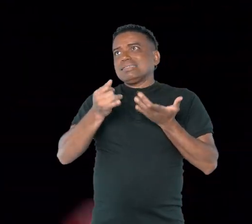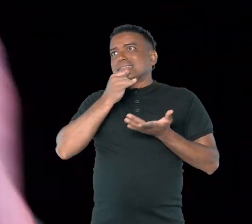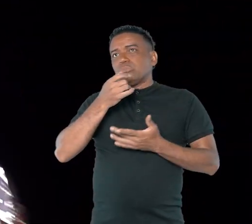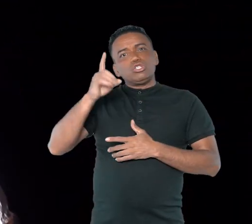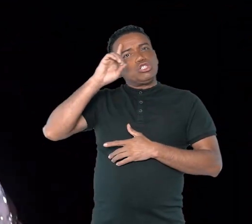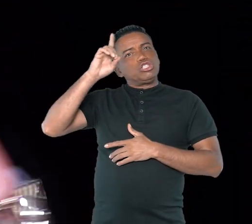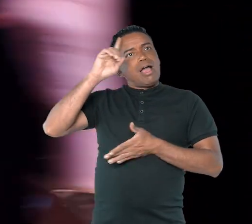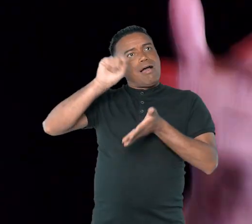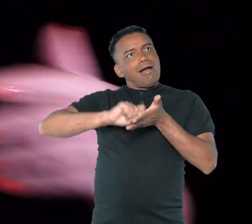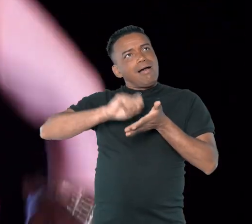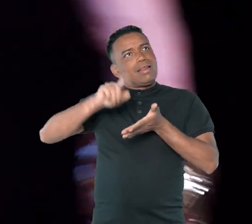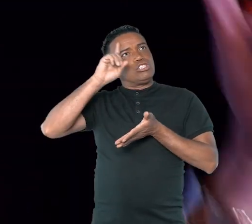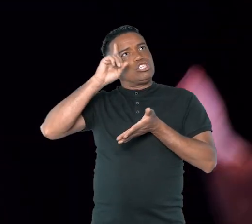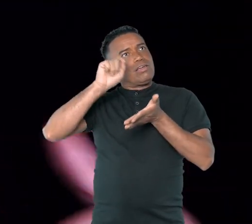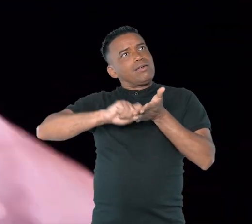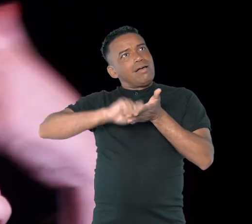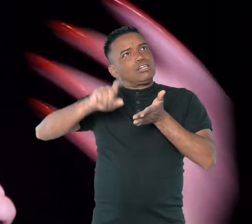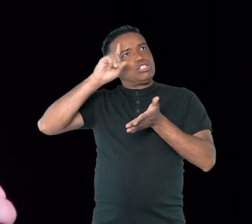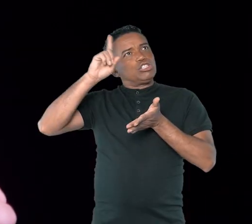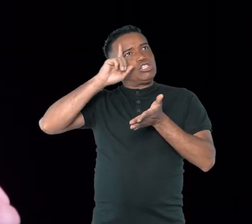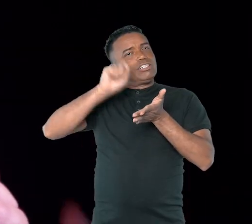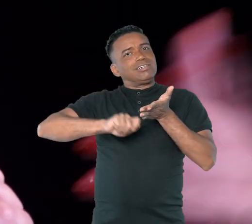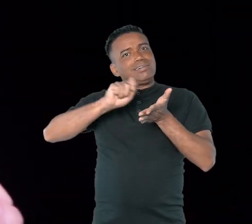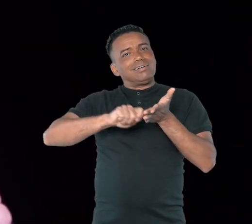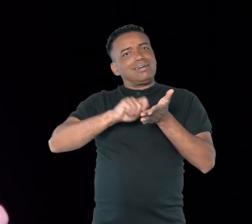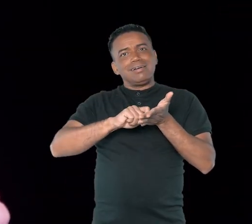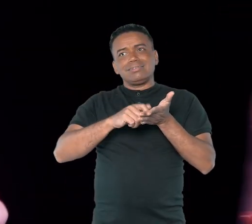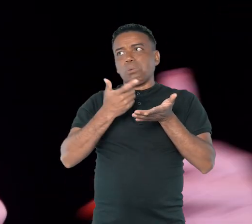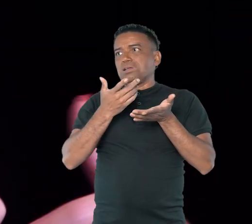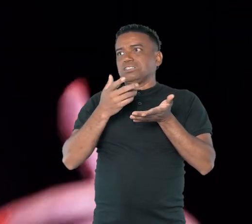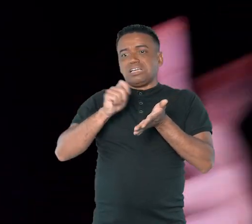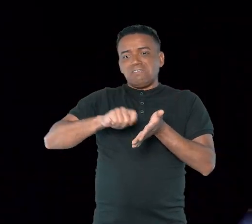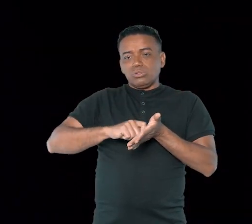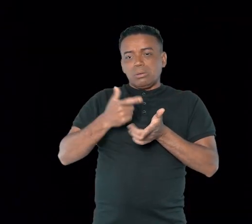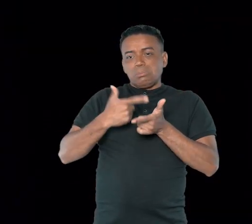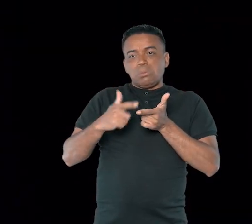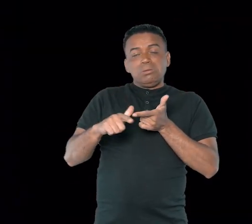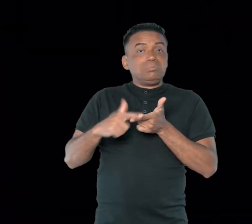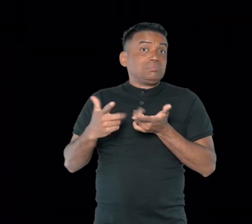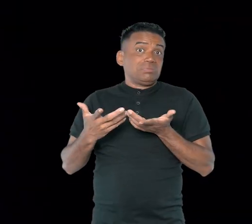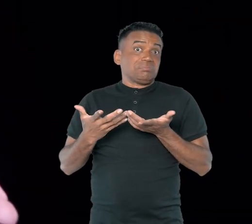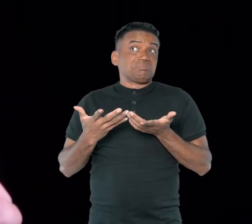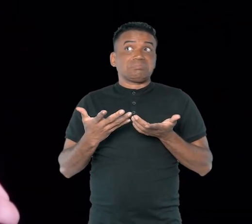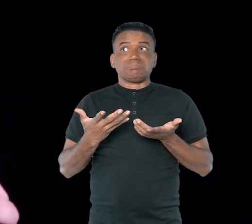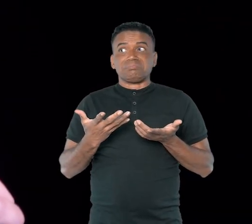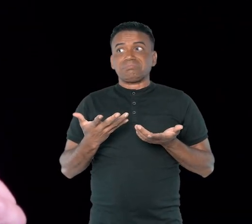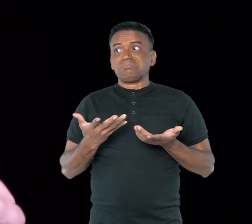bordo, né? Eu estava ali escrevendo sobre as questões existenciais, né,